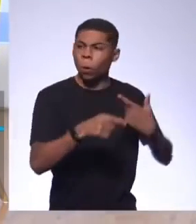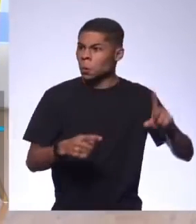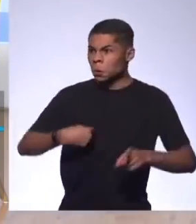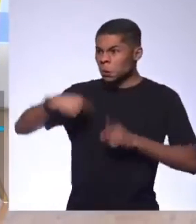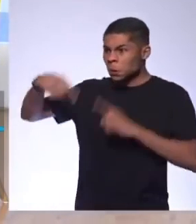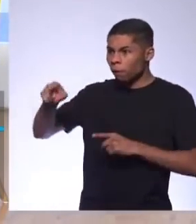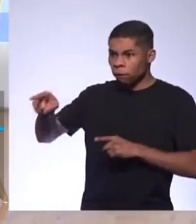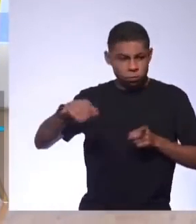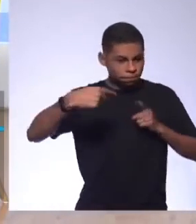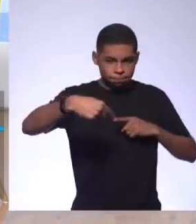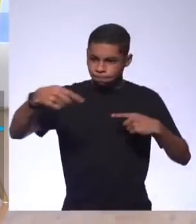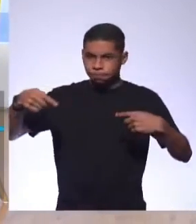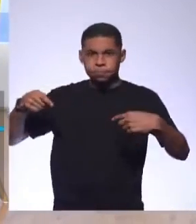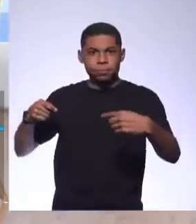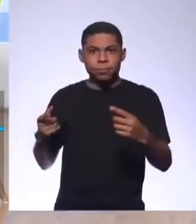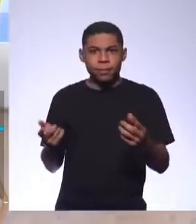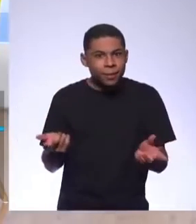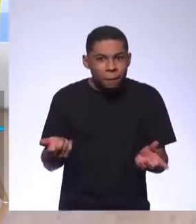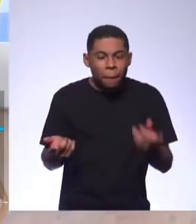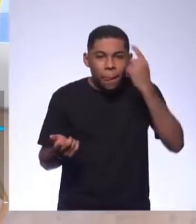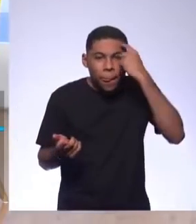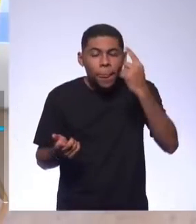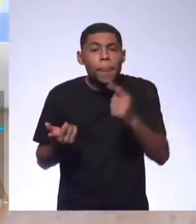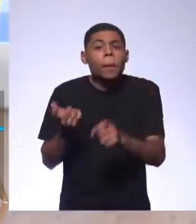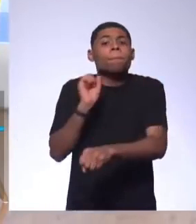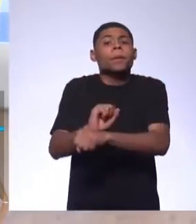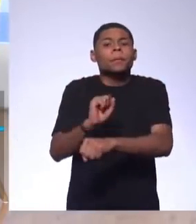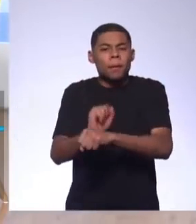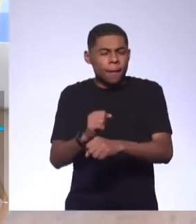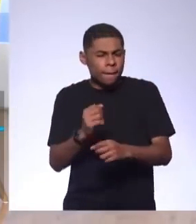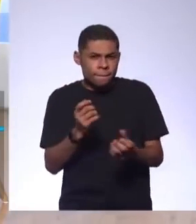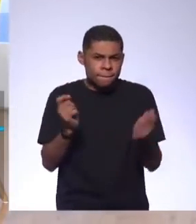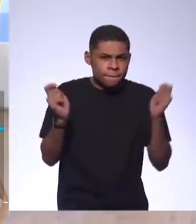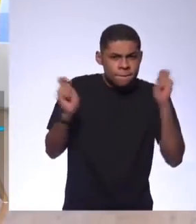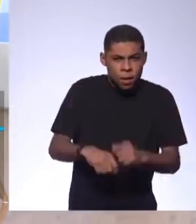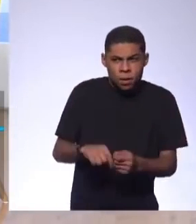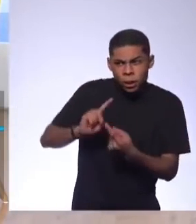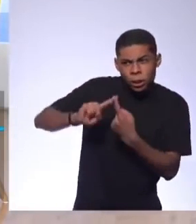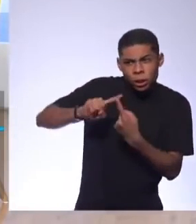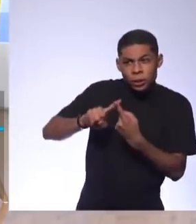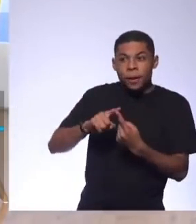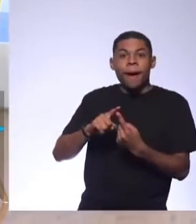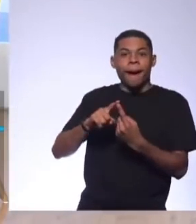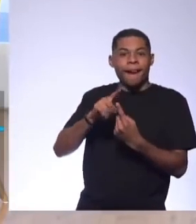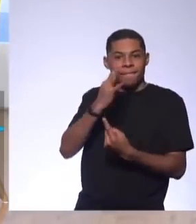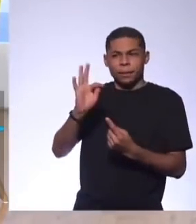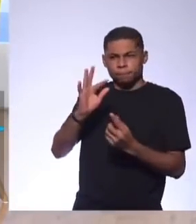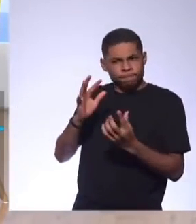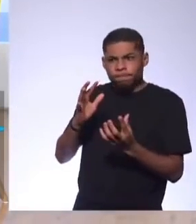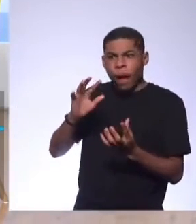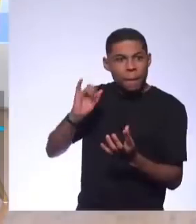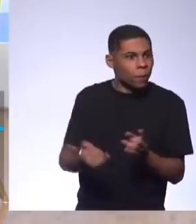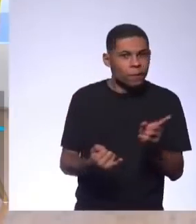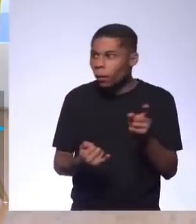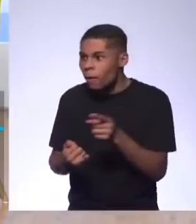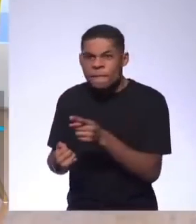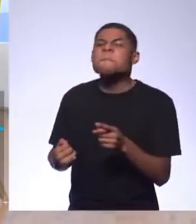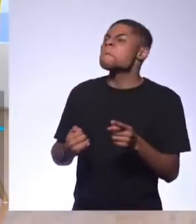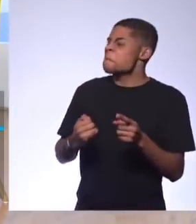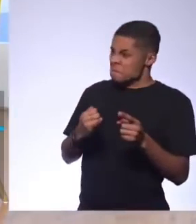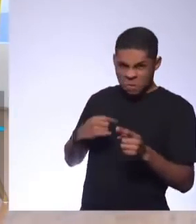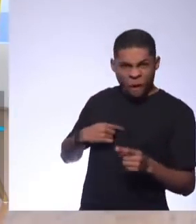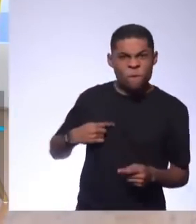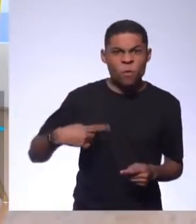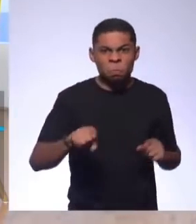Carlos pontuou, quem estava esperando uma chance de revanchismo aproveitou esse ensejo para colocar fogo